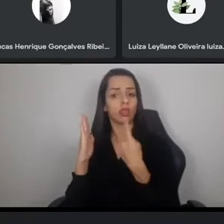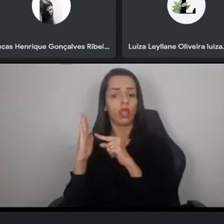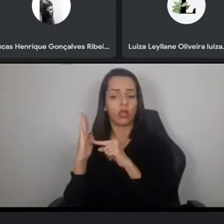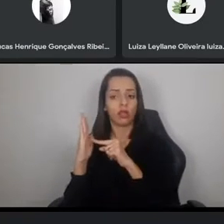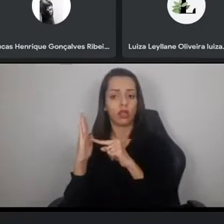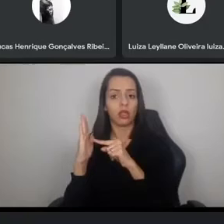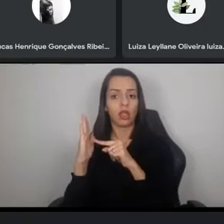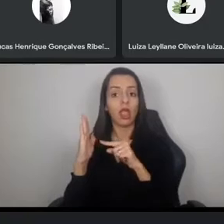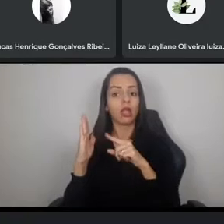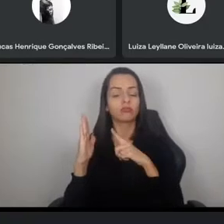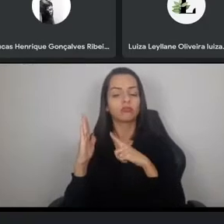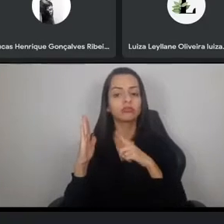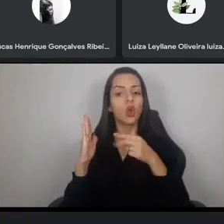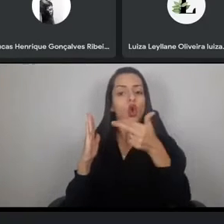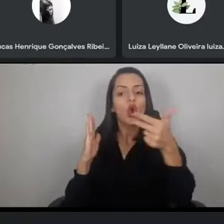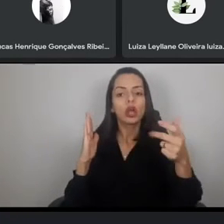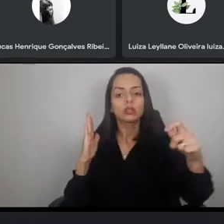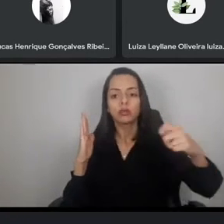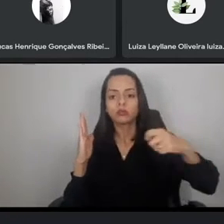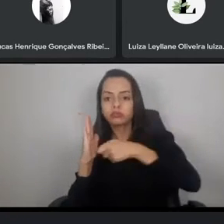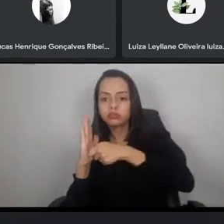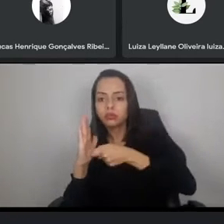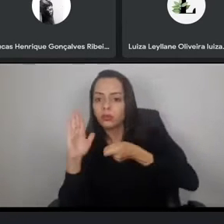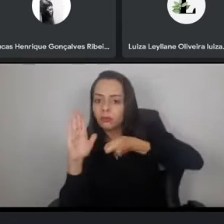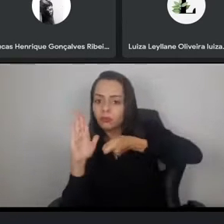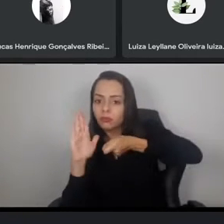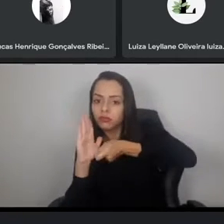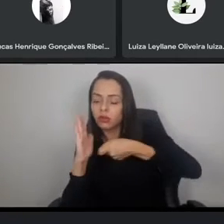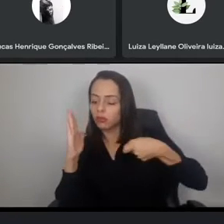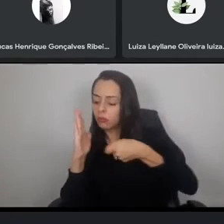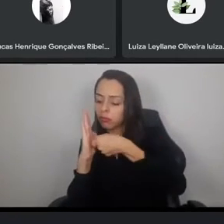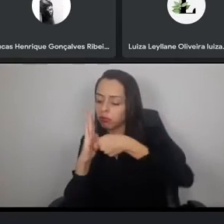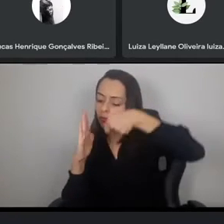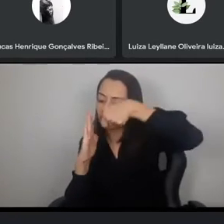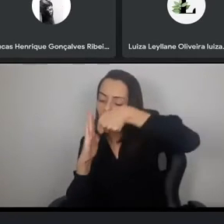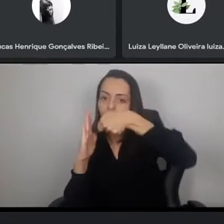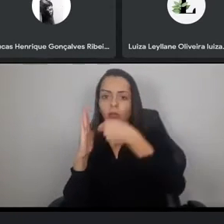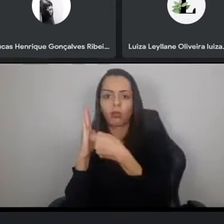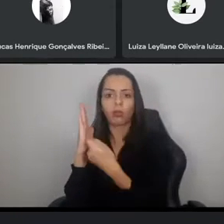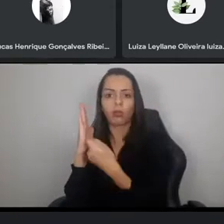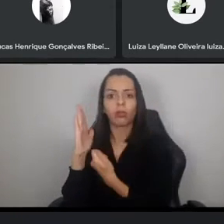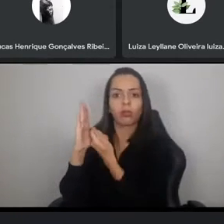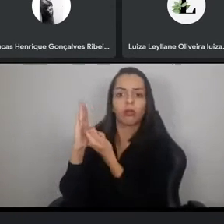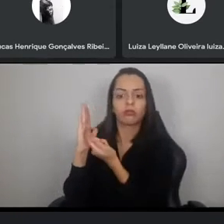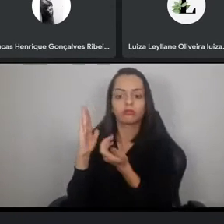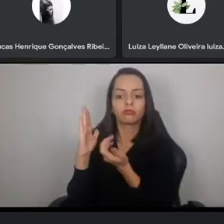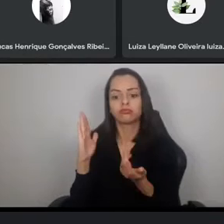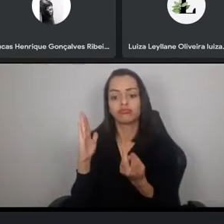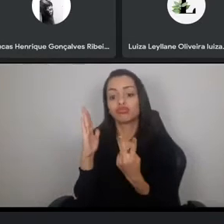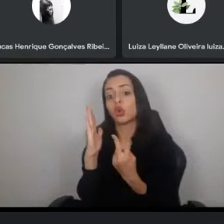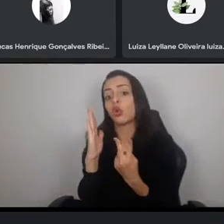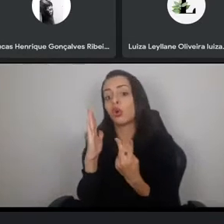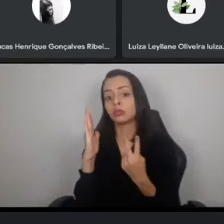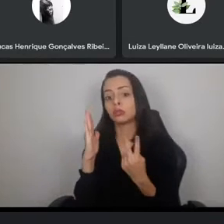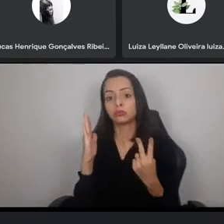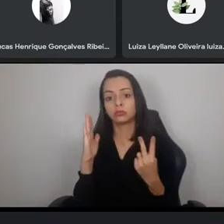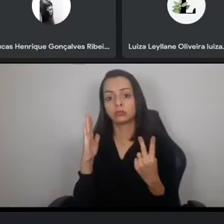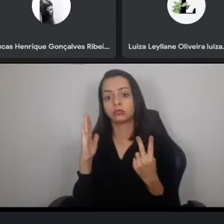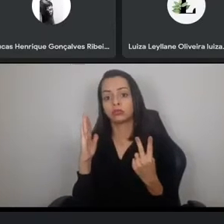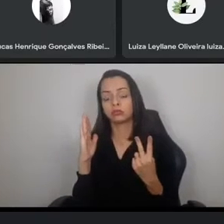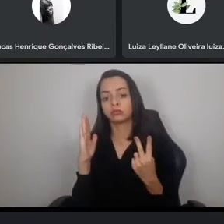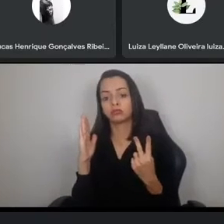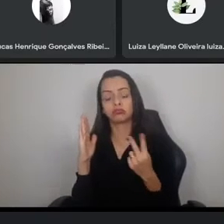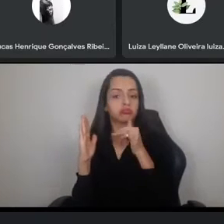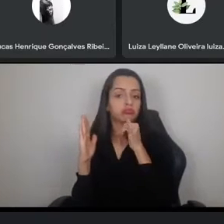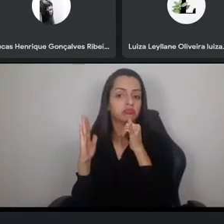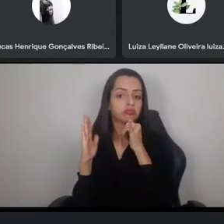se for de 2,5, suporta a uma capacidade de 21 amperes. Se eu colocar dois equipamentos,